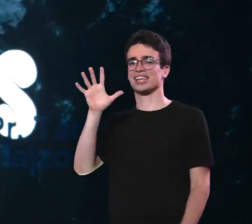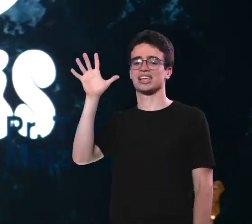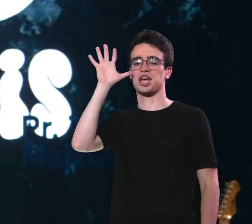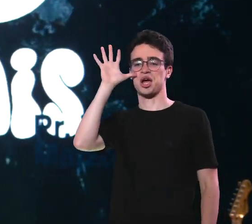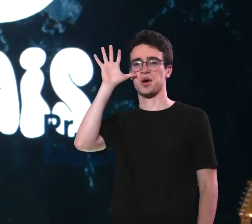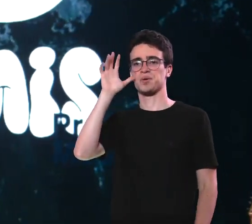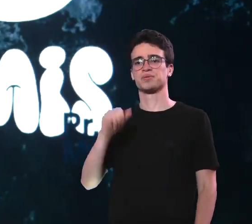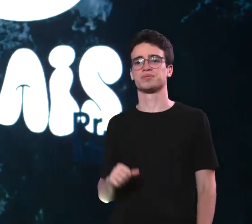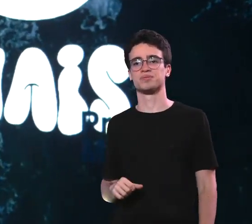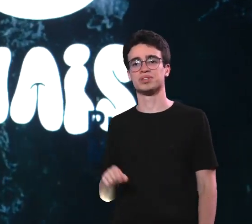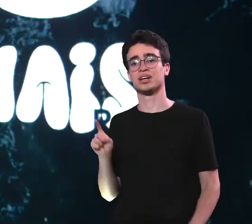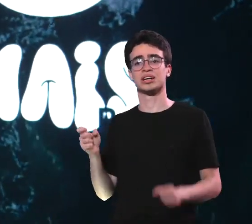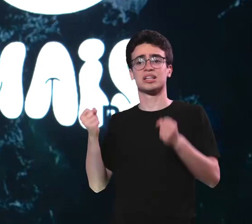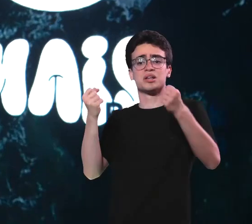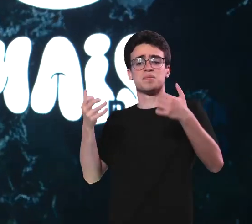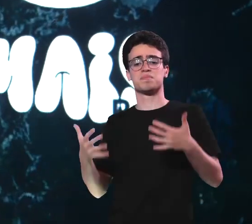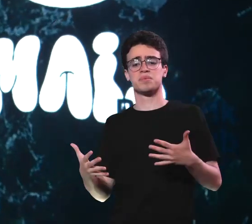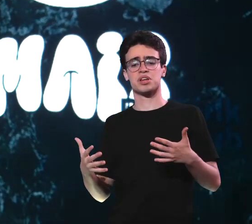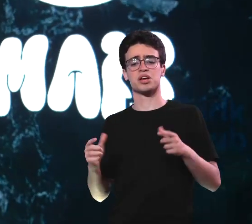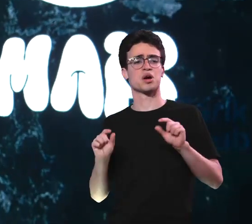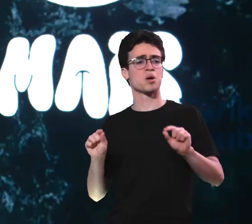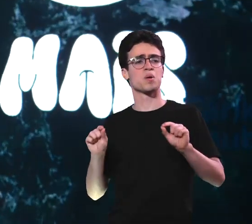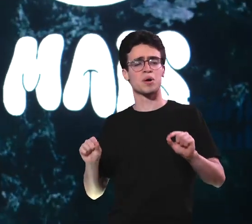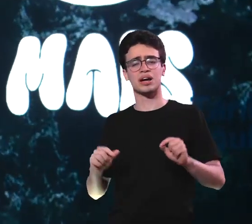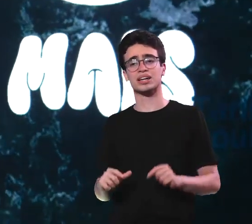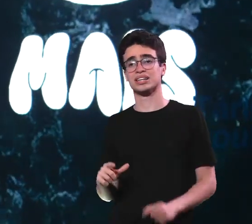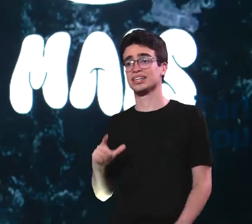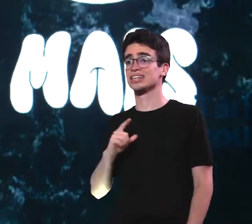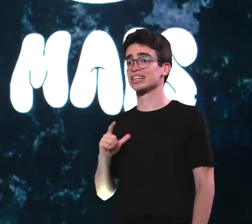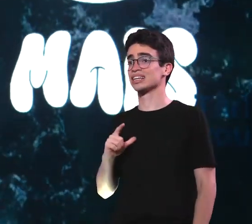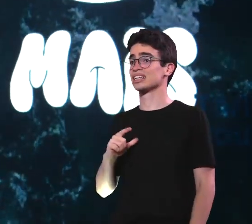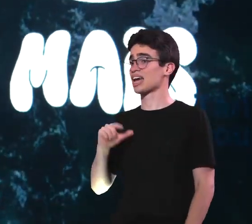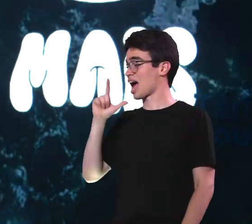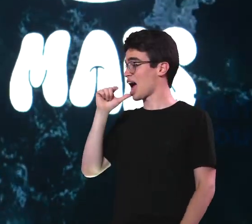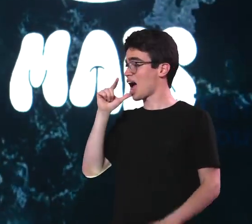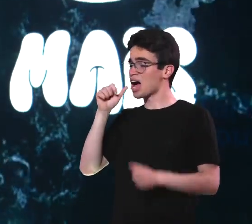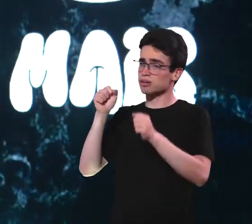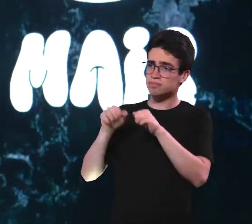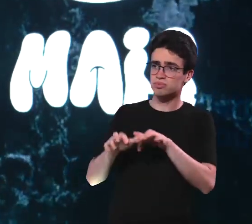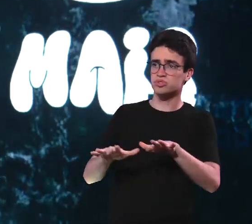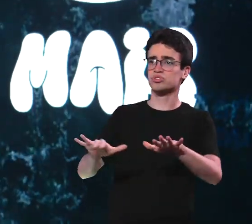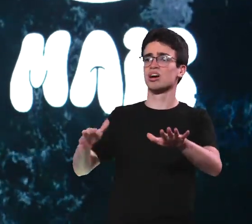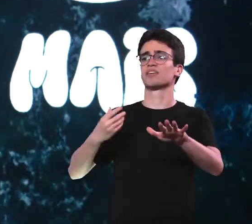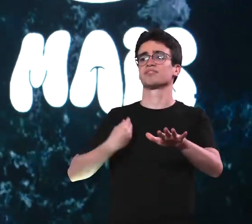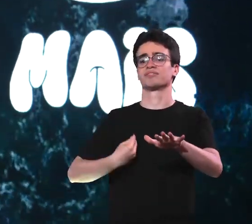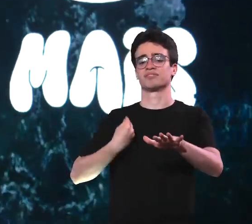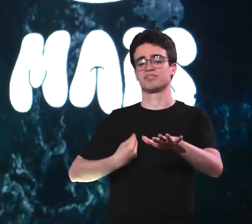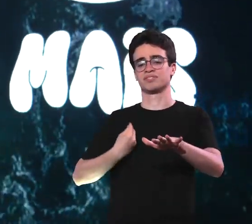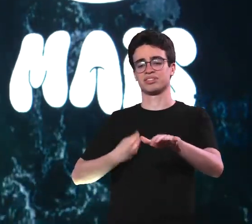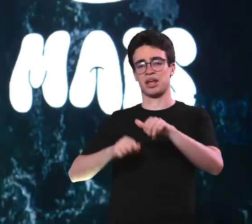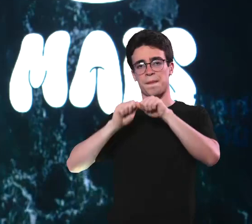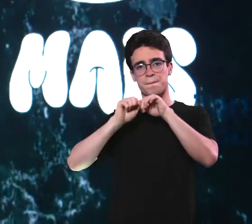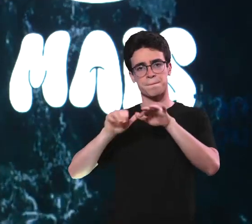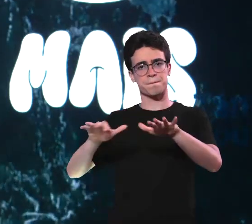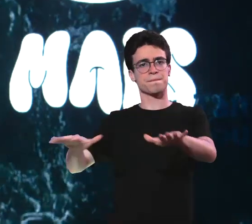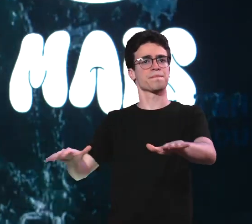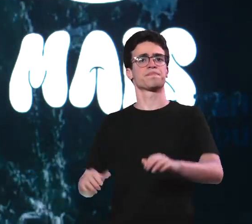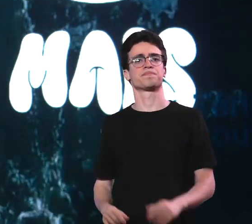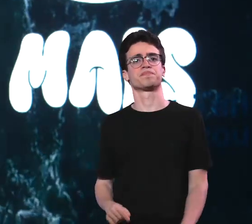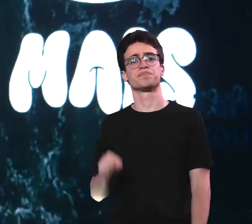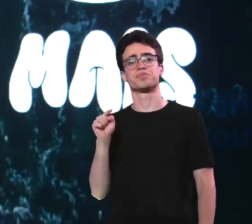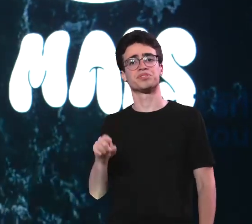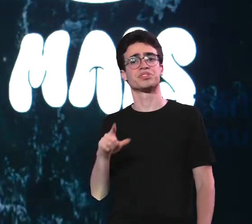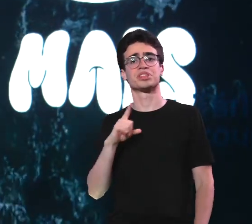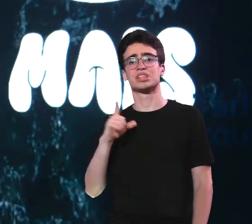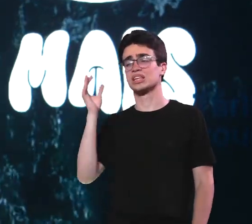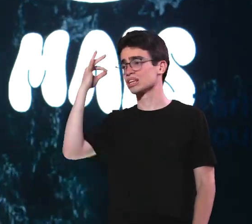Ele diz sobre rios de águas vivas. Ele fala sobre uma fluidez